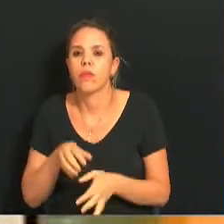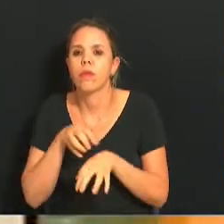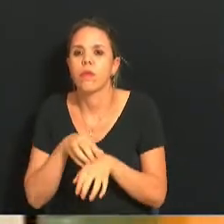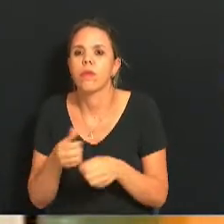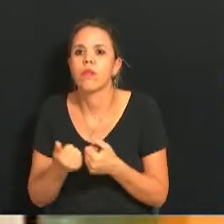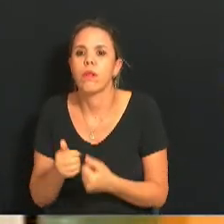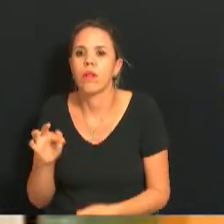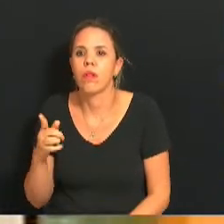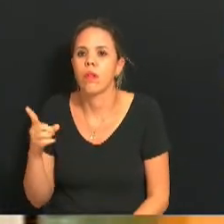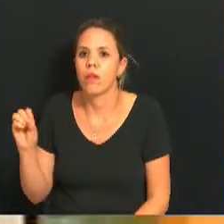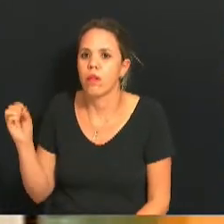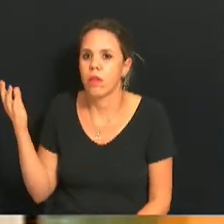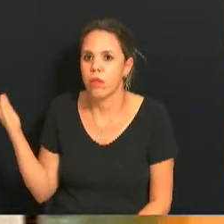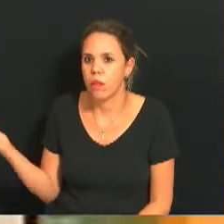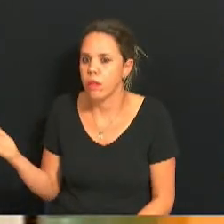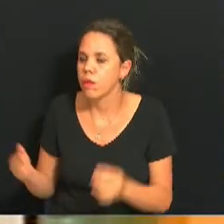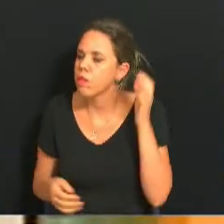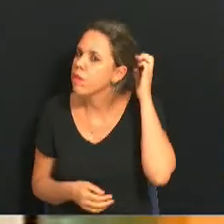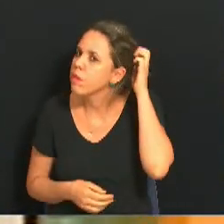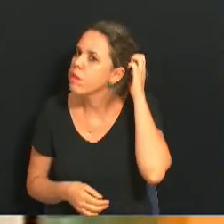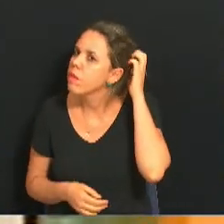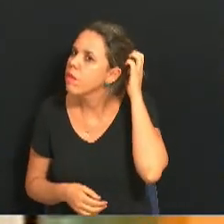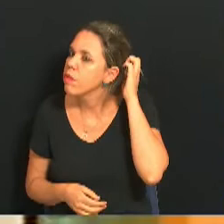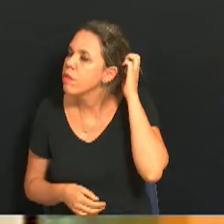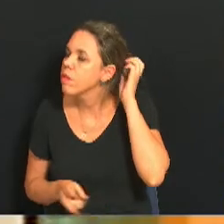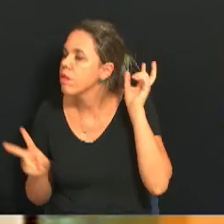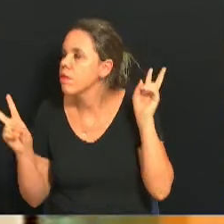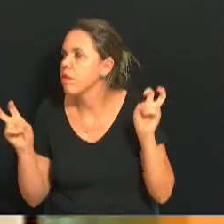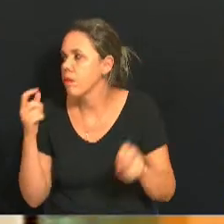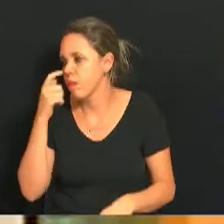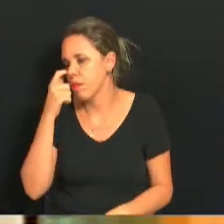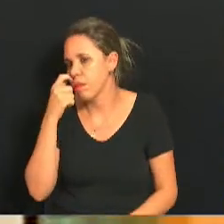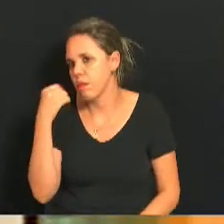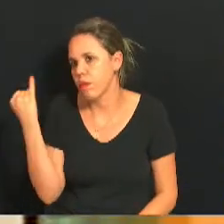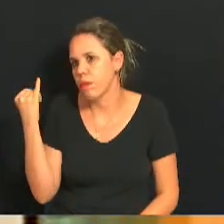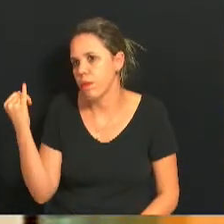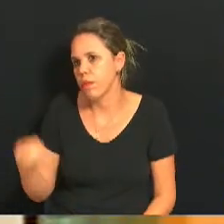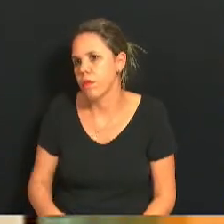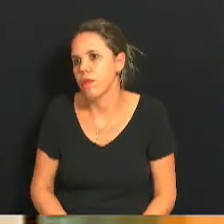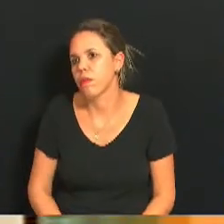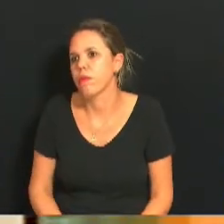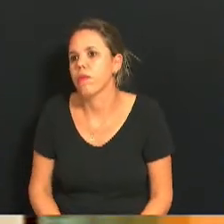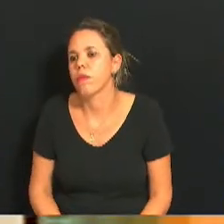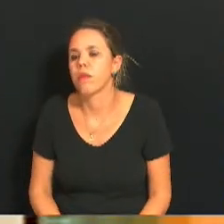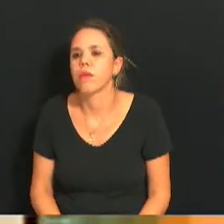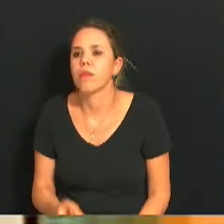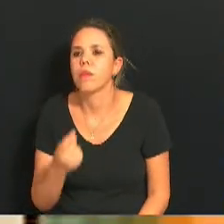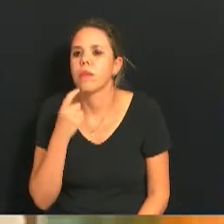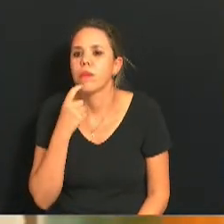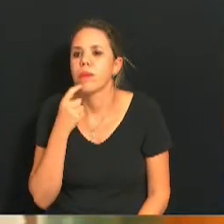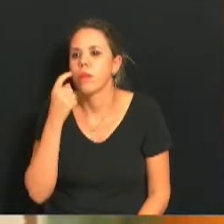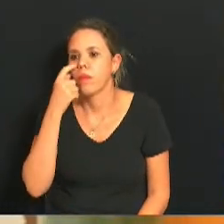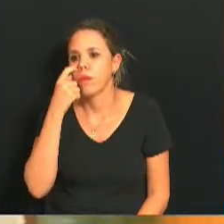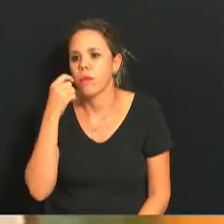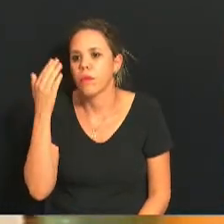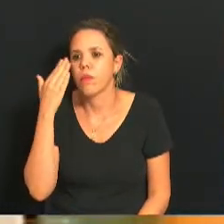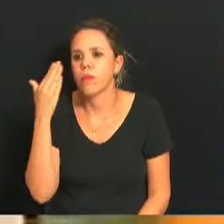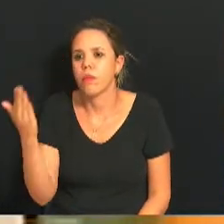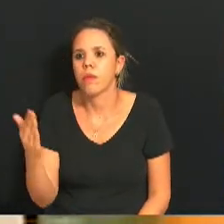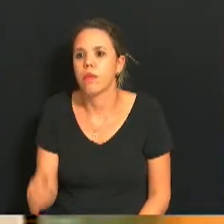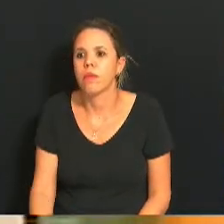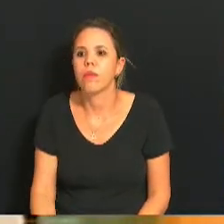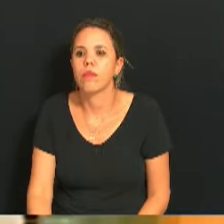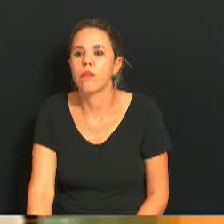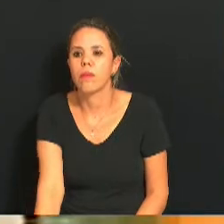pergunte-nos Ah pois é um assunto de grande importância para a cidade Campinas operador queria agradecer também